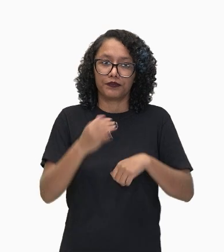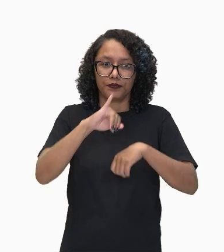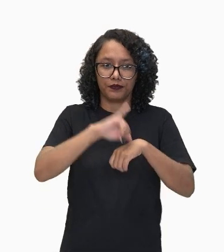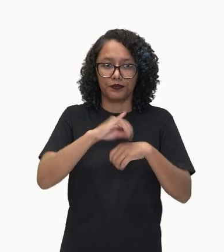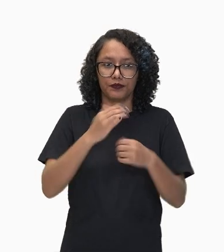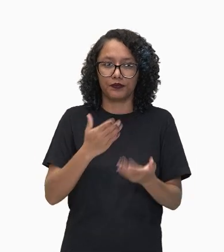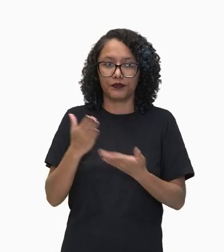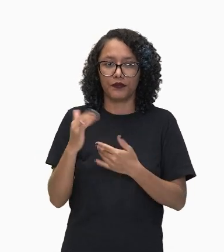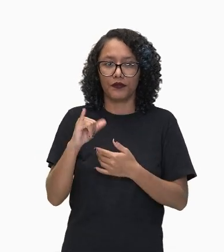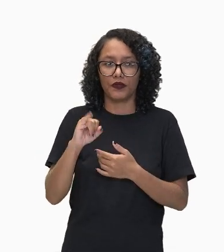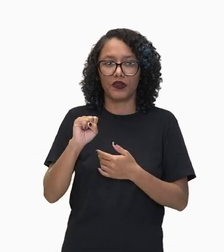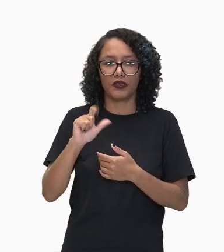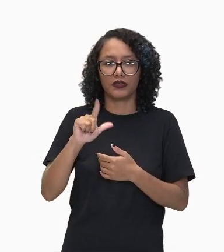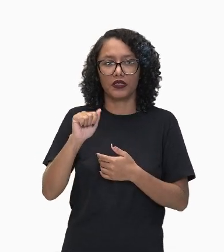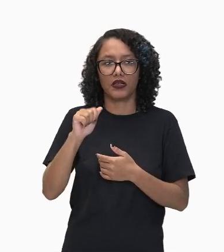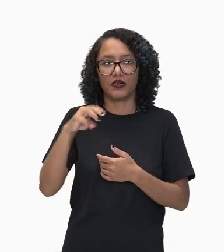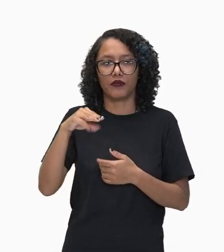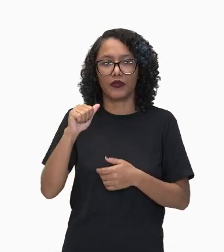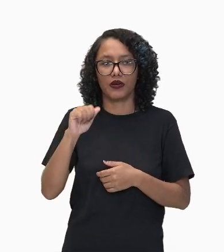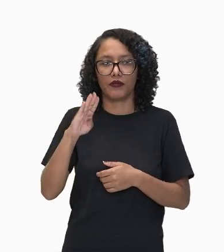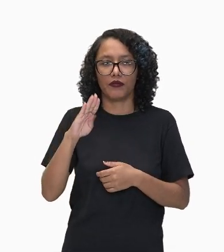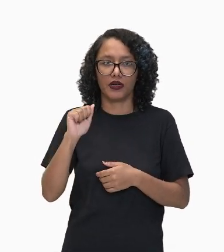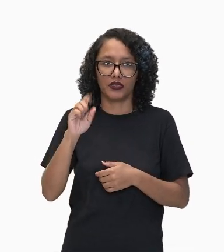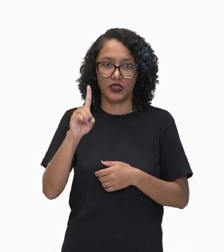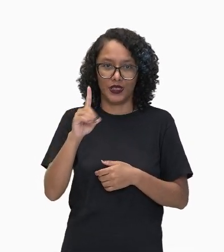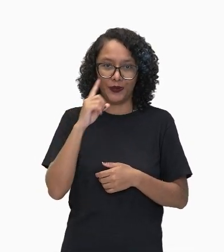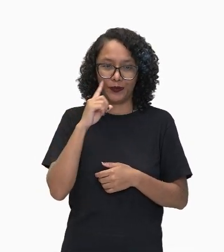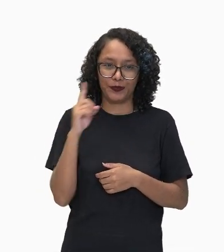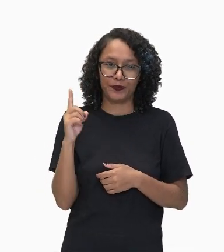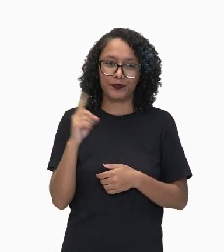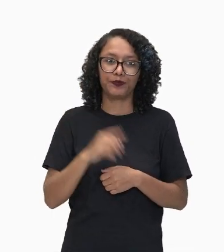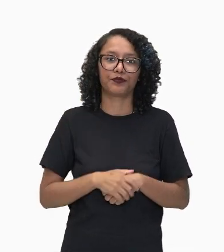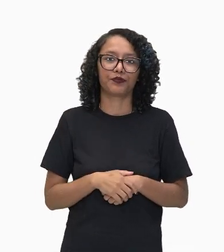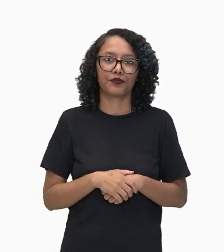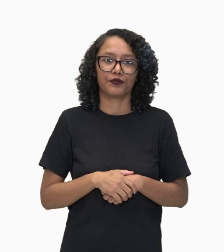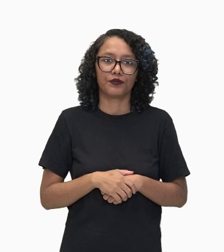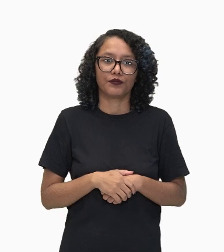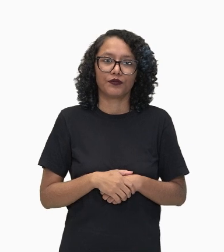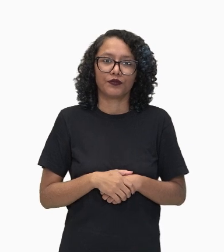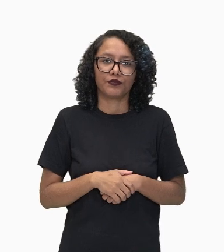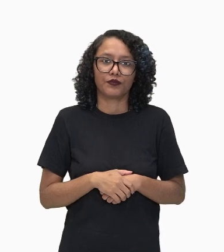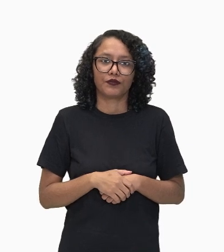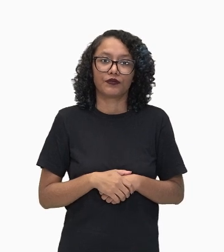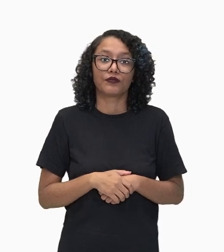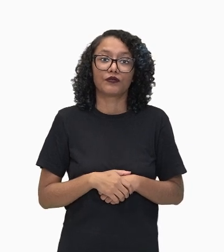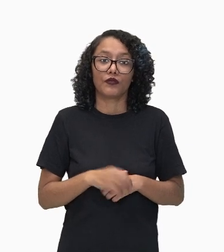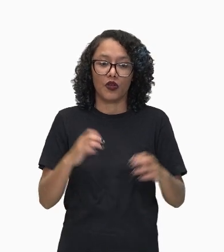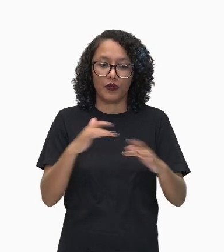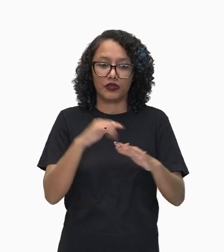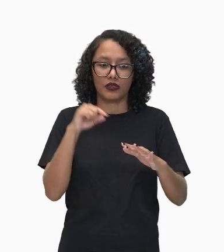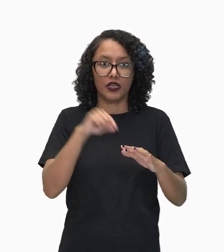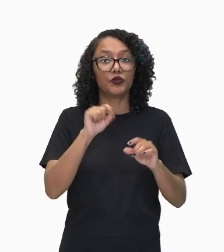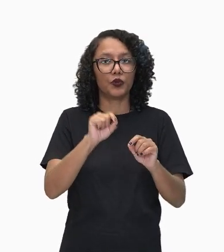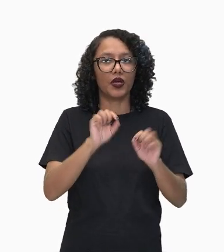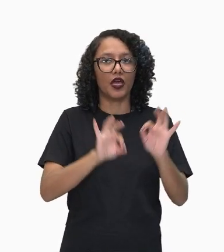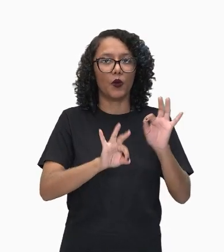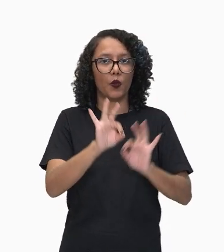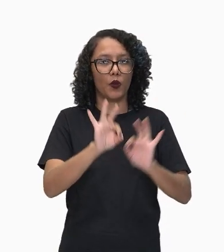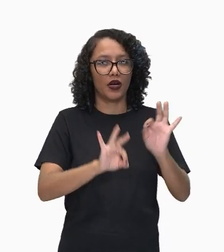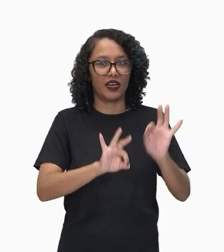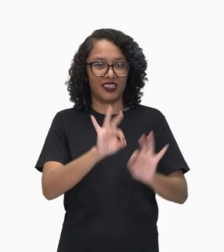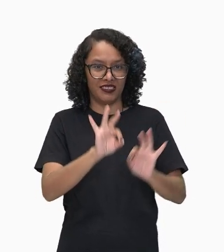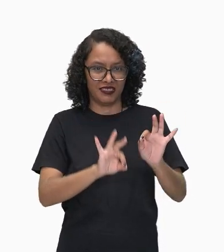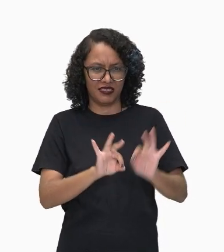capital Islamabad, ok? Que é uma capital, uma cidade que foi planejada e